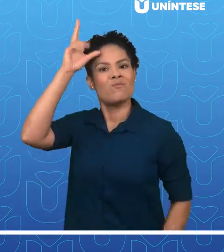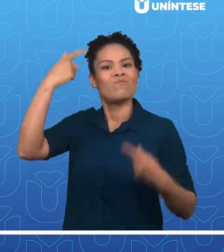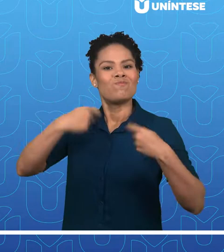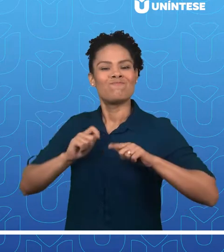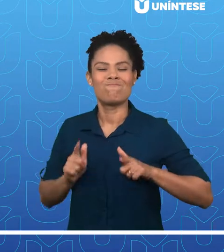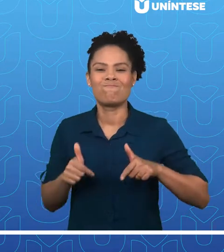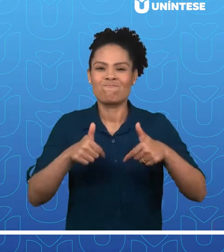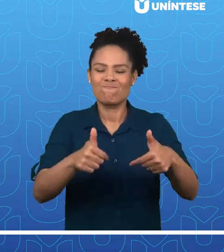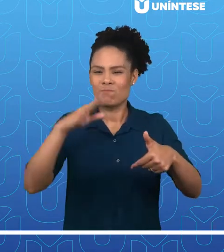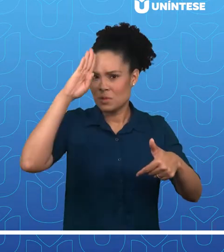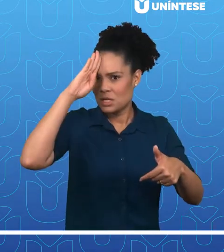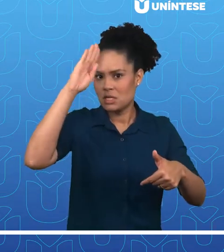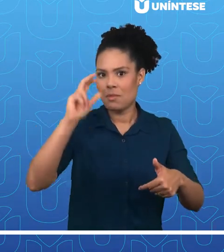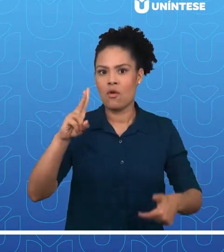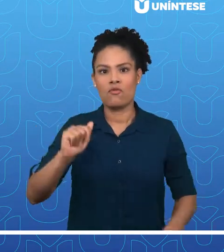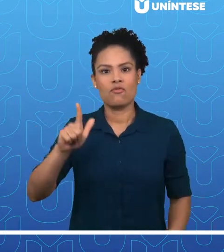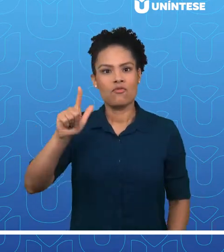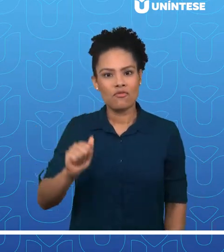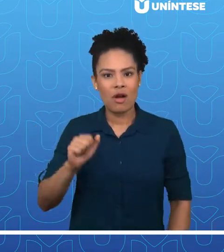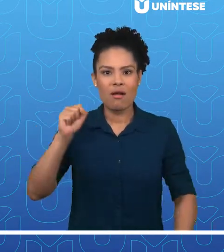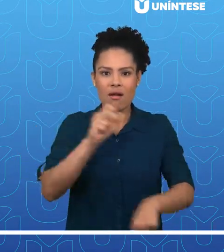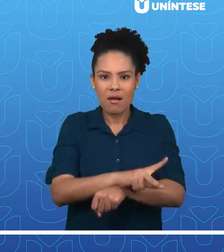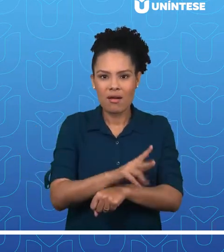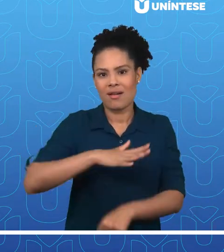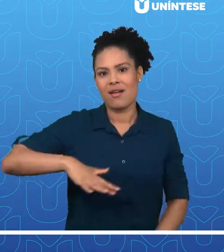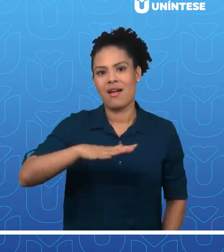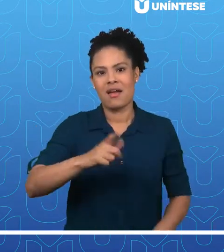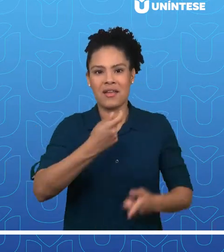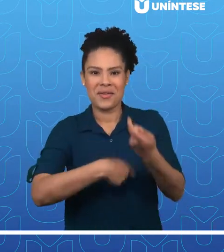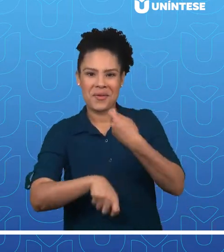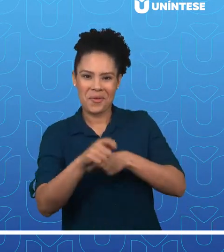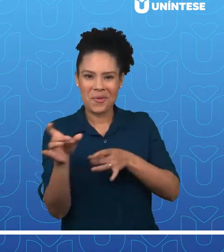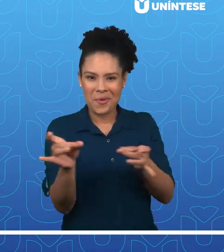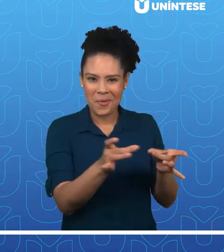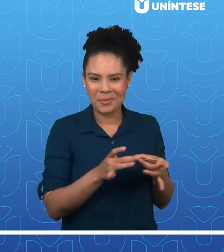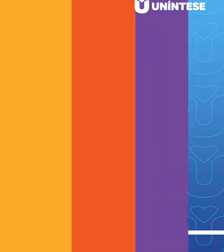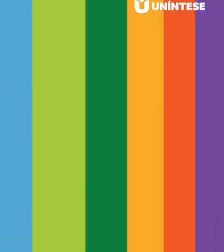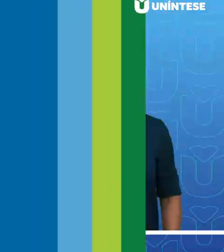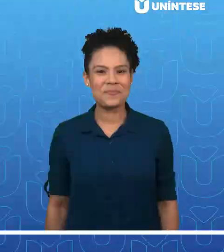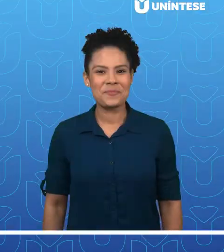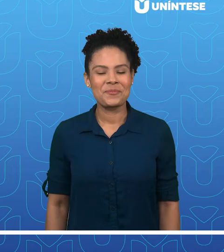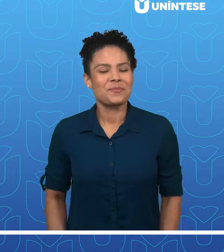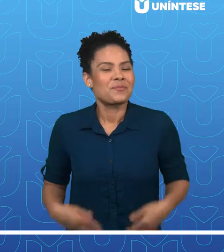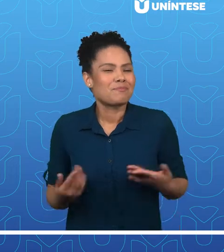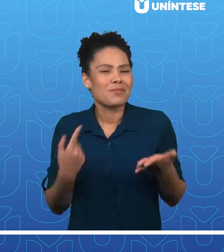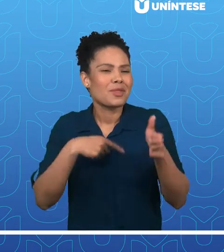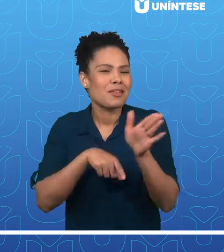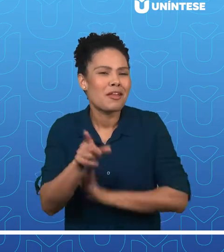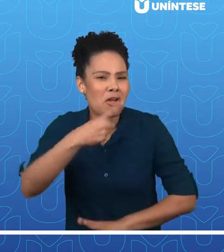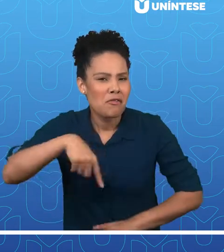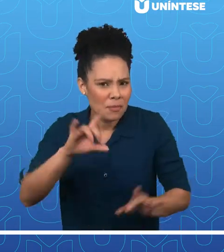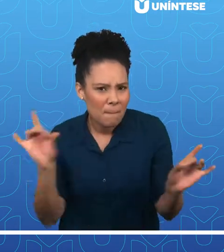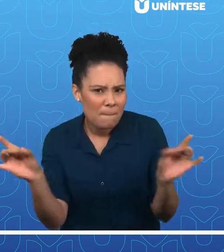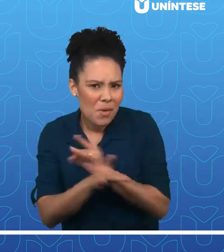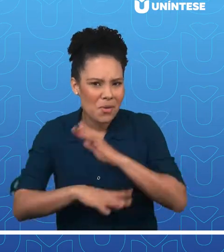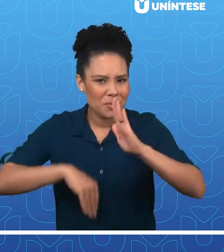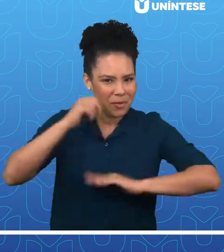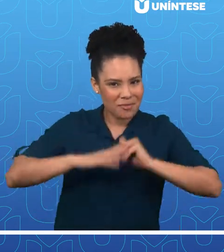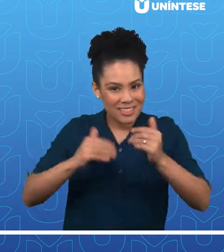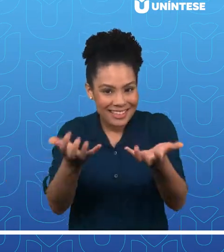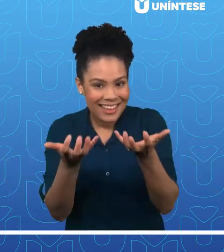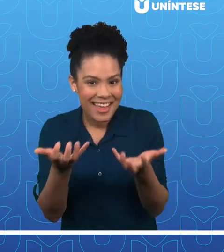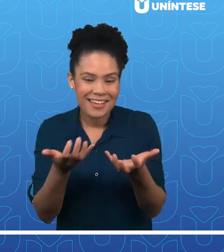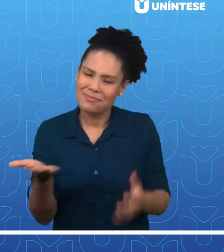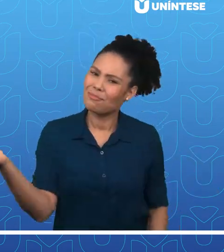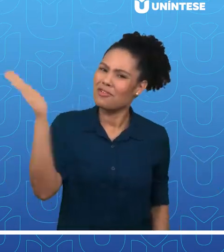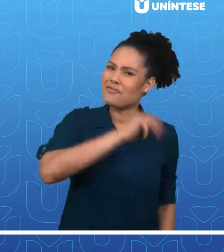necessários para concorrer às principais vagas na área comercial. Mas me diga, você está pronto para ser um